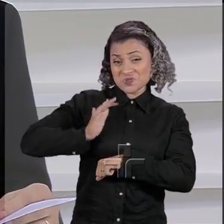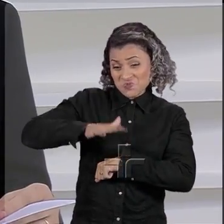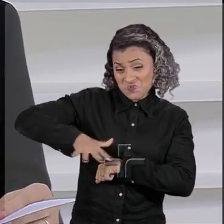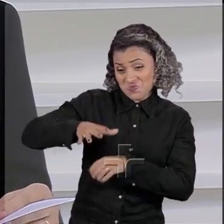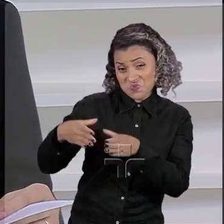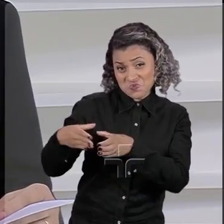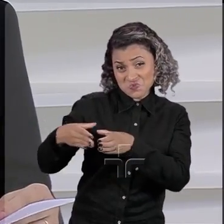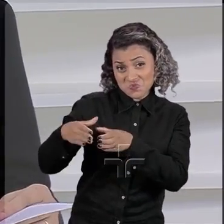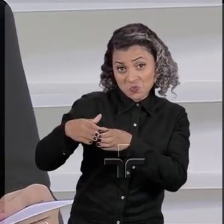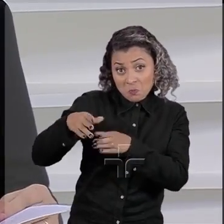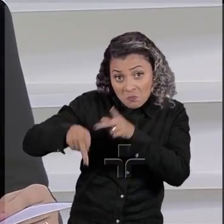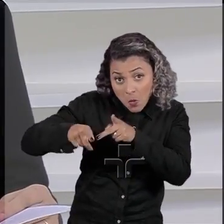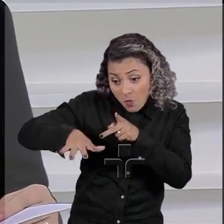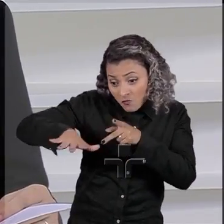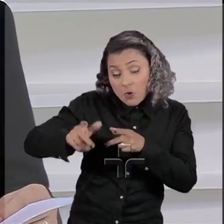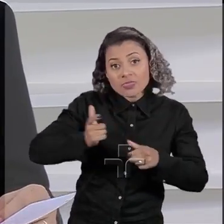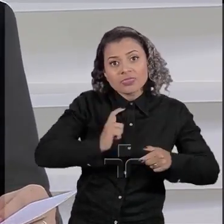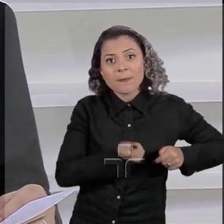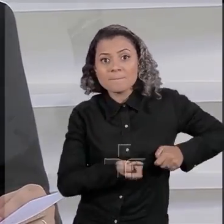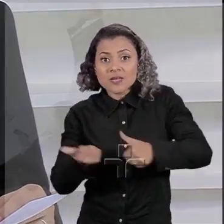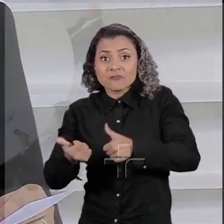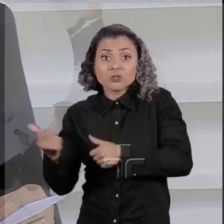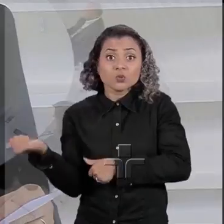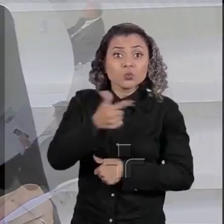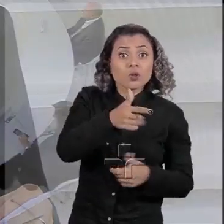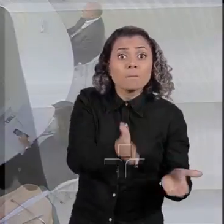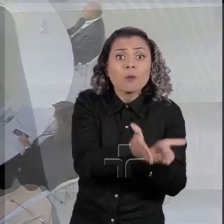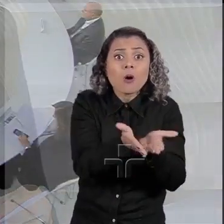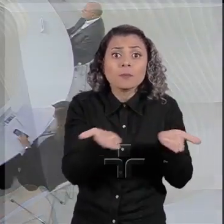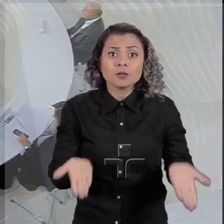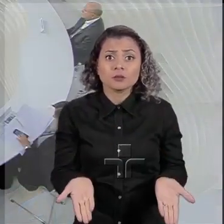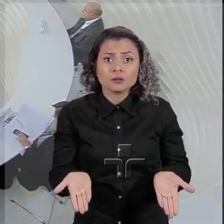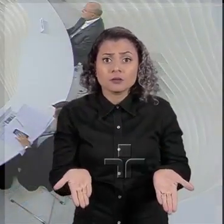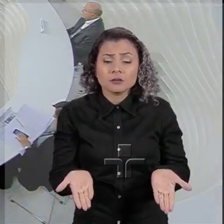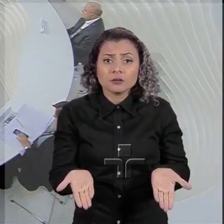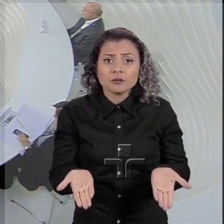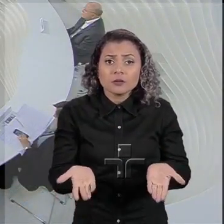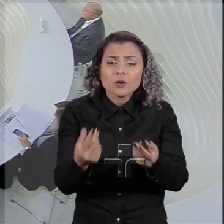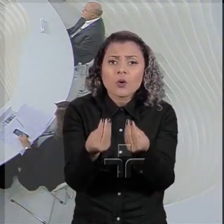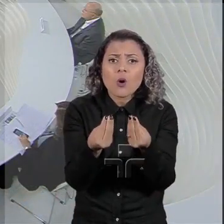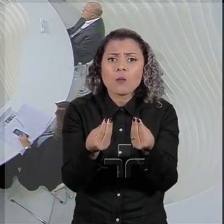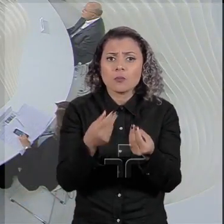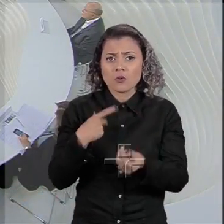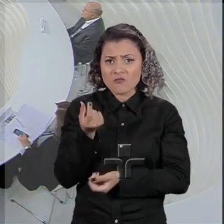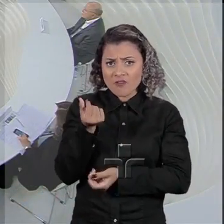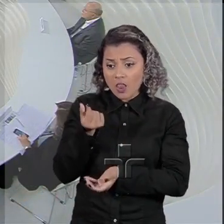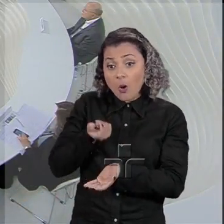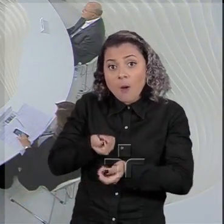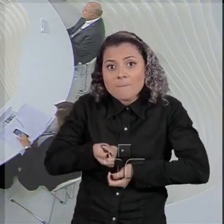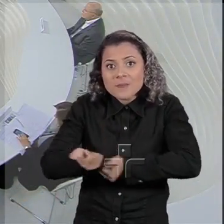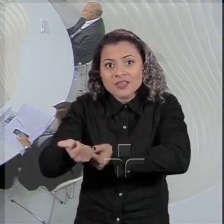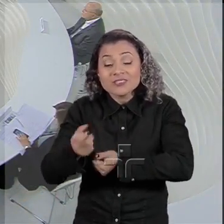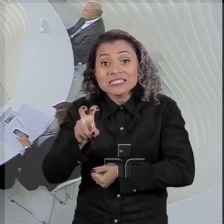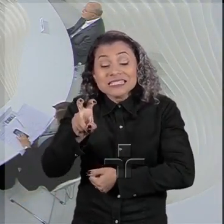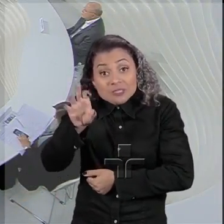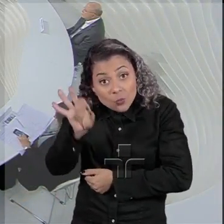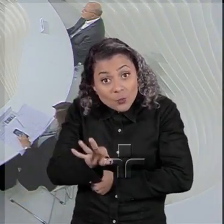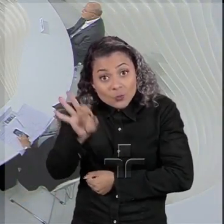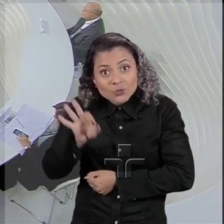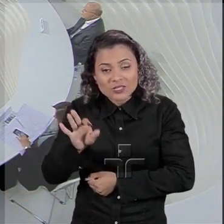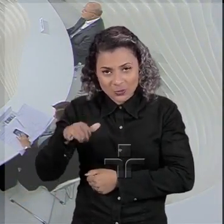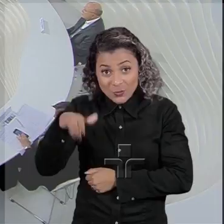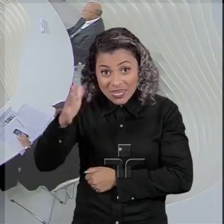recebe muito mais benefícios que os mais pobres. Valores per capita recebidos pelos 5%